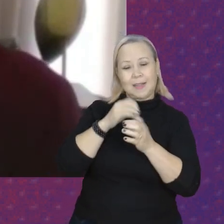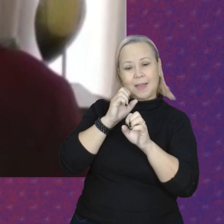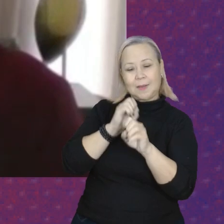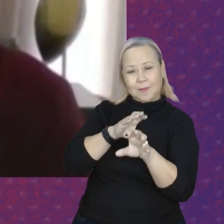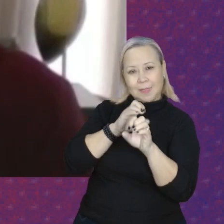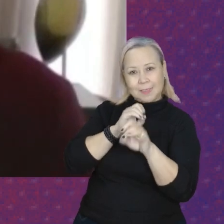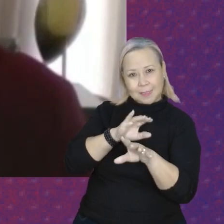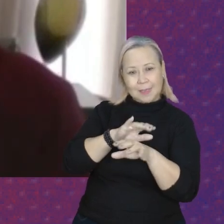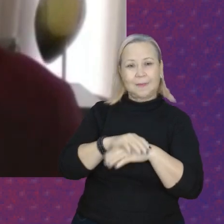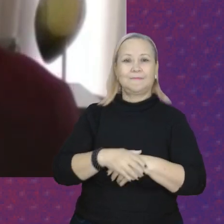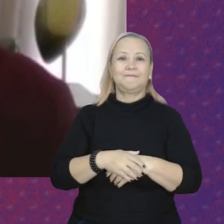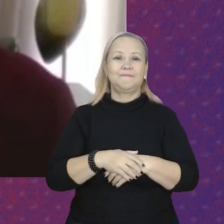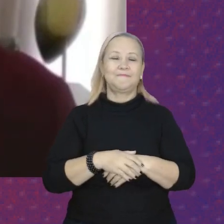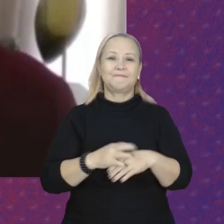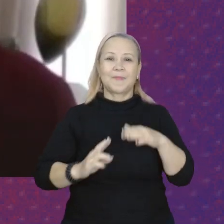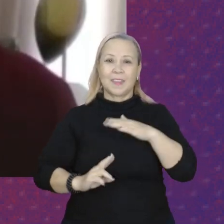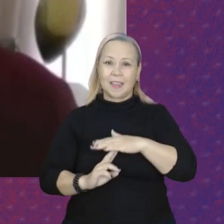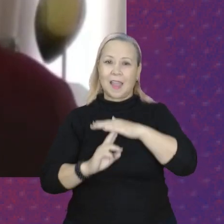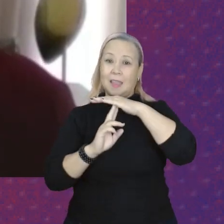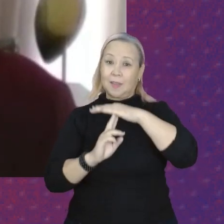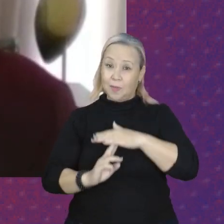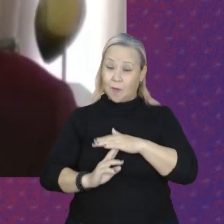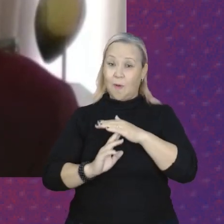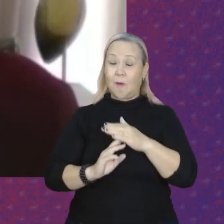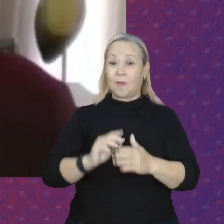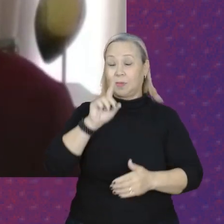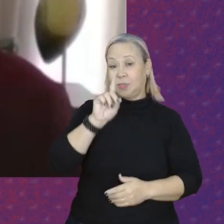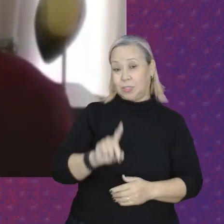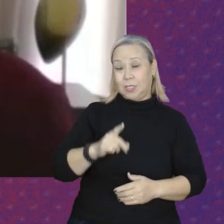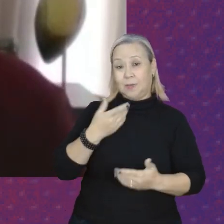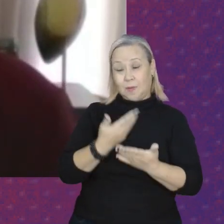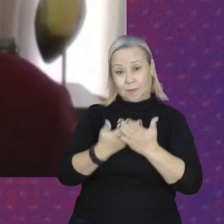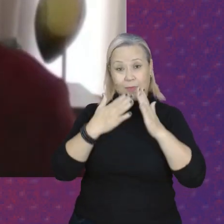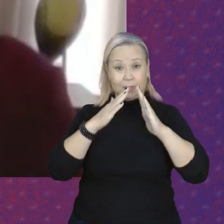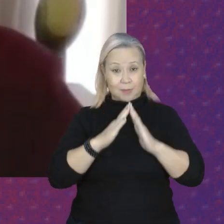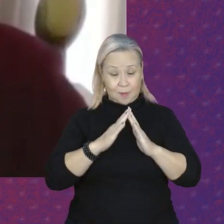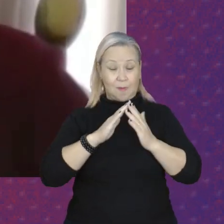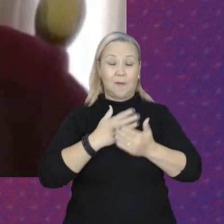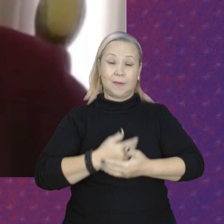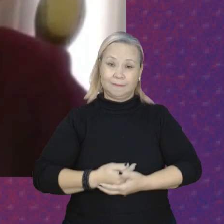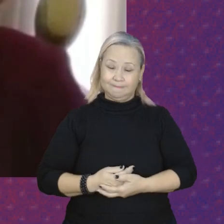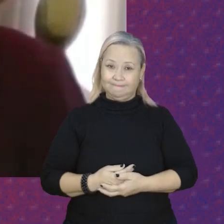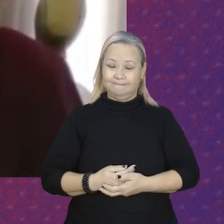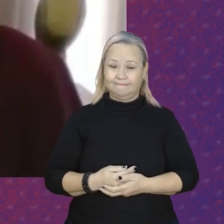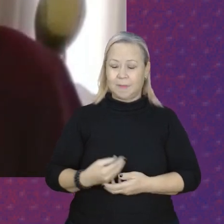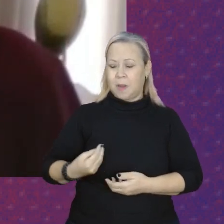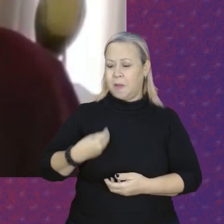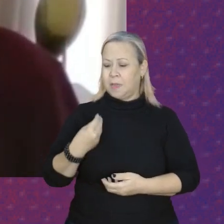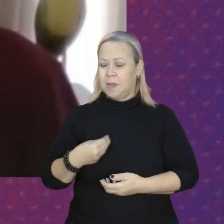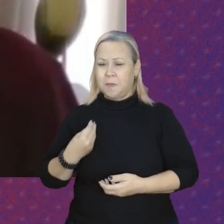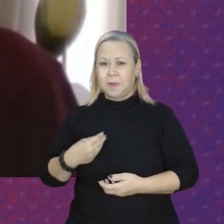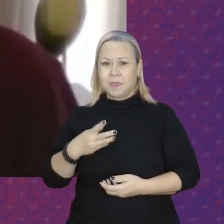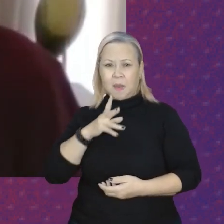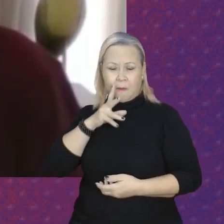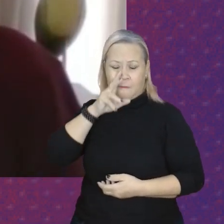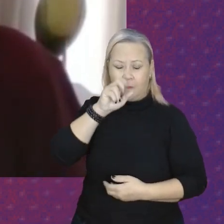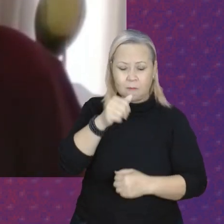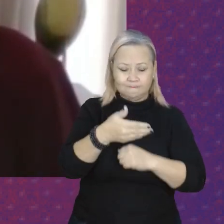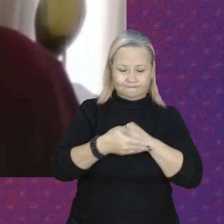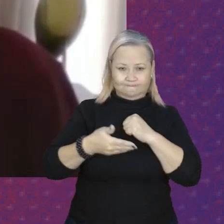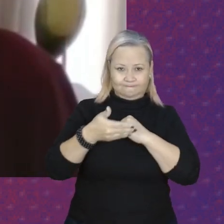educação, reitores, diretores de escola. Nossa presença é muito forte na